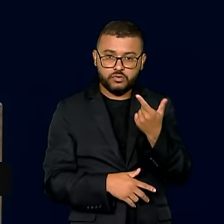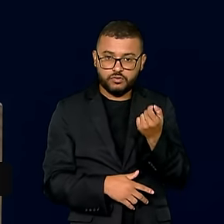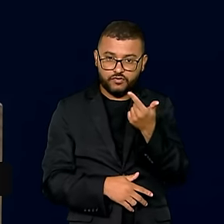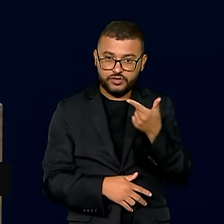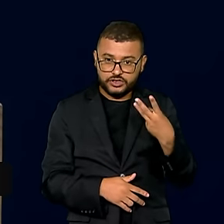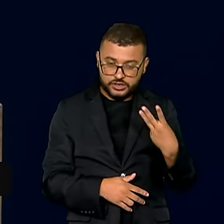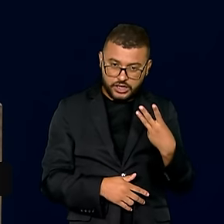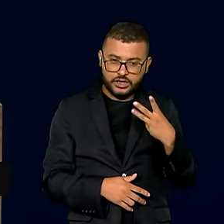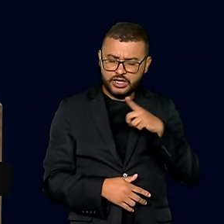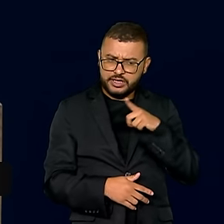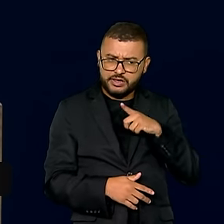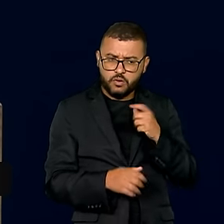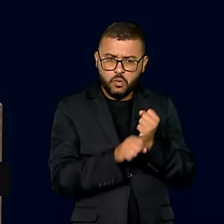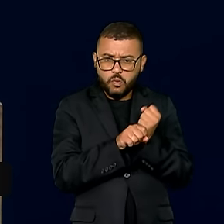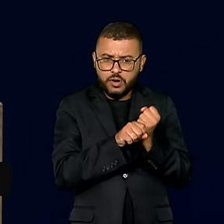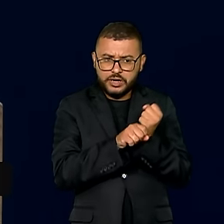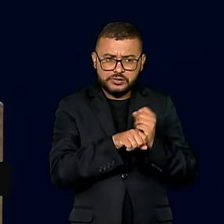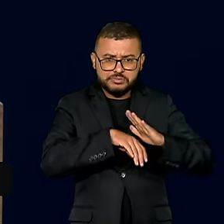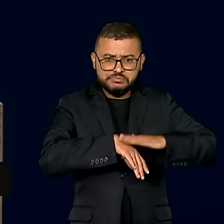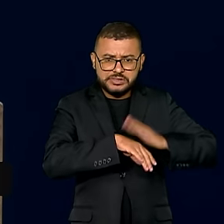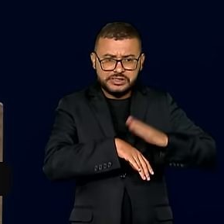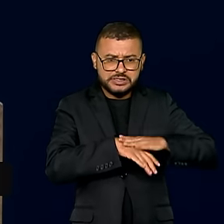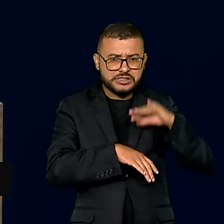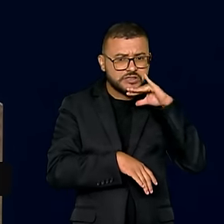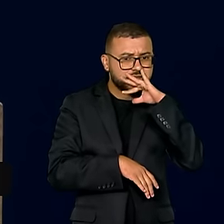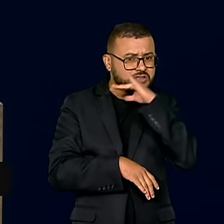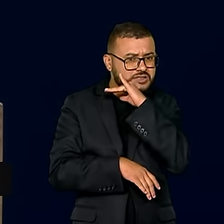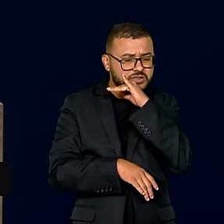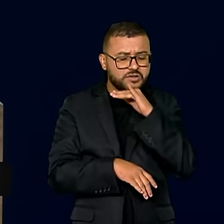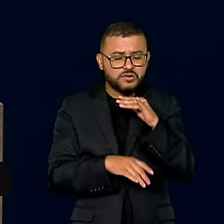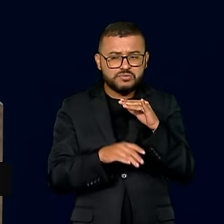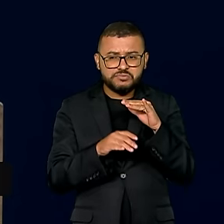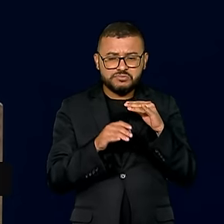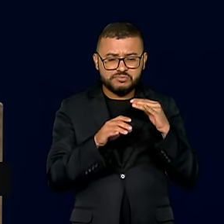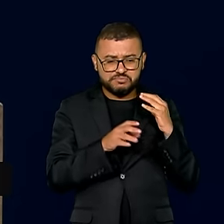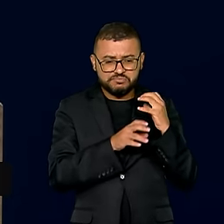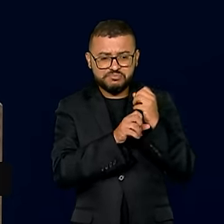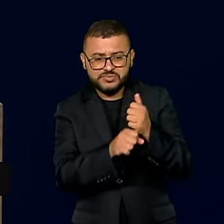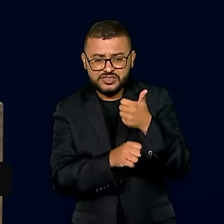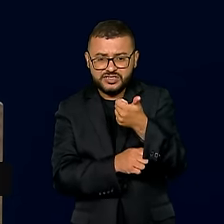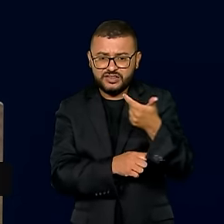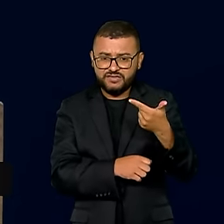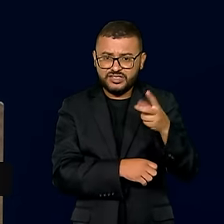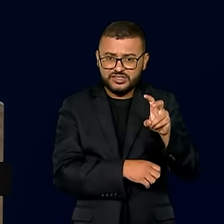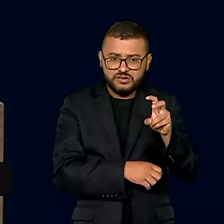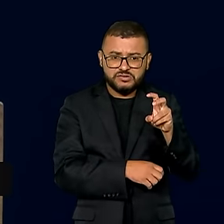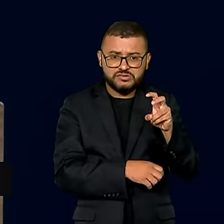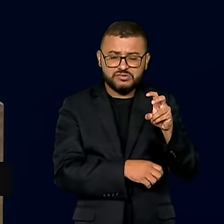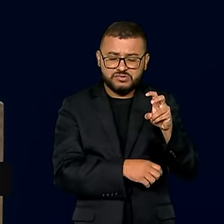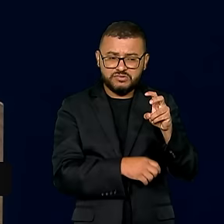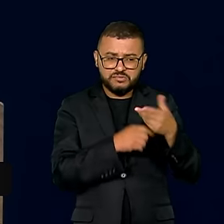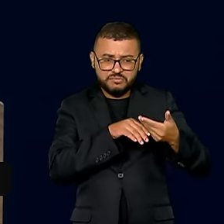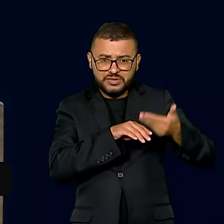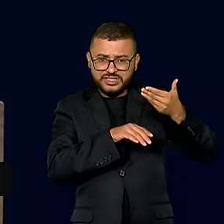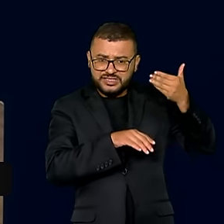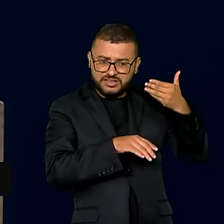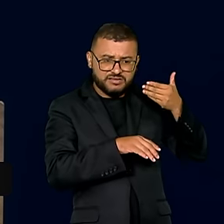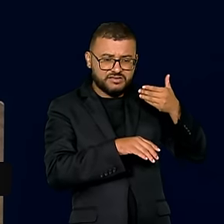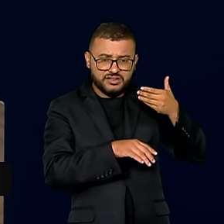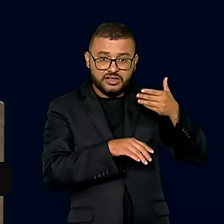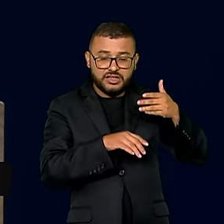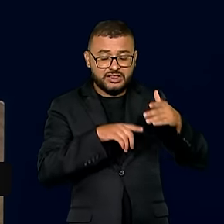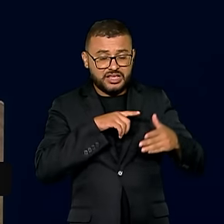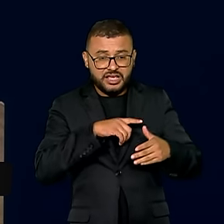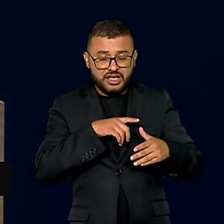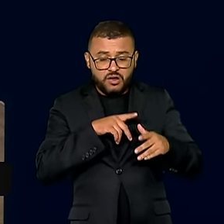2023 já é o ano mais quente dos últimos 125 mil anos. A humanidade sofre com